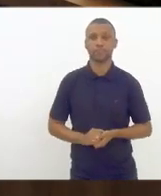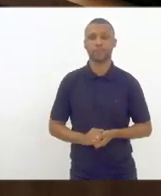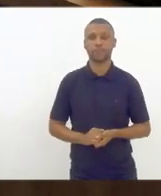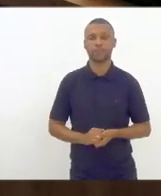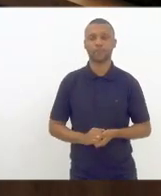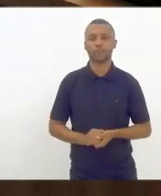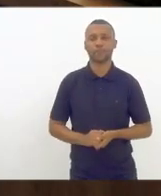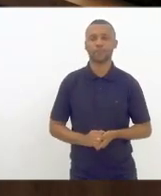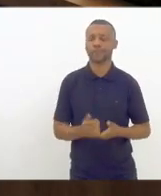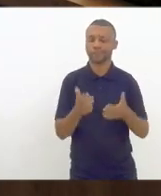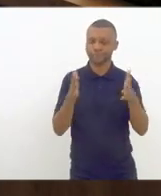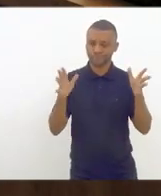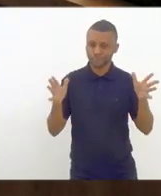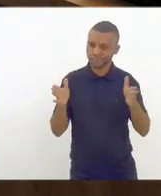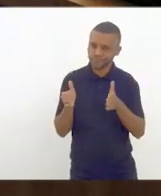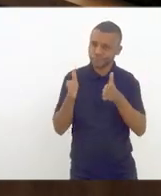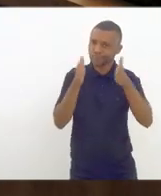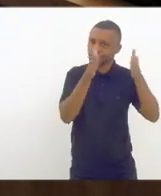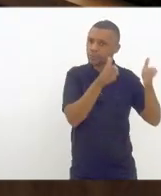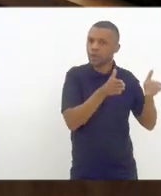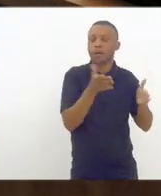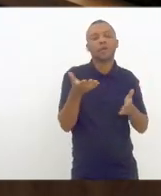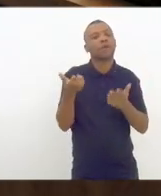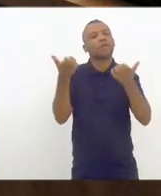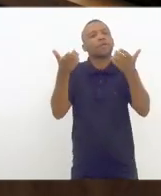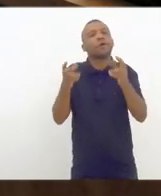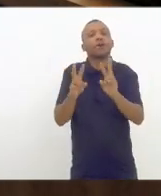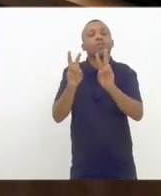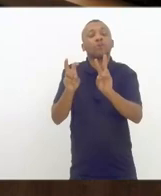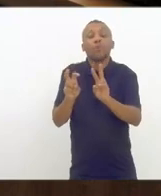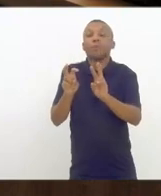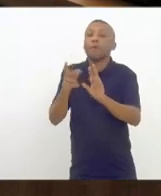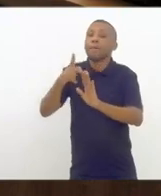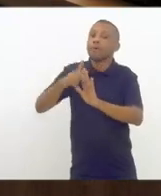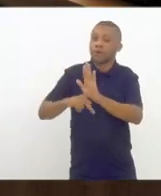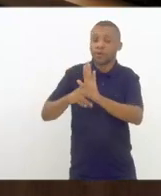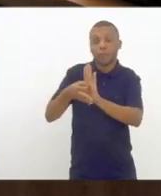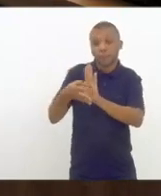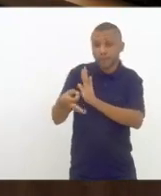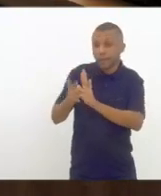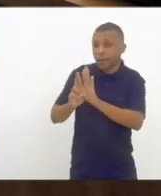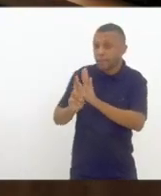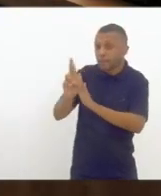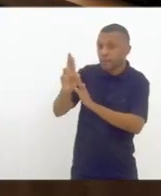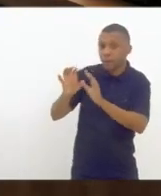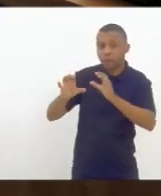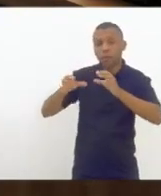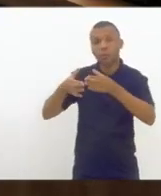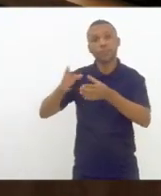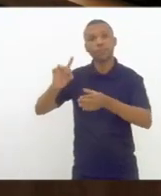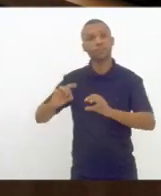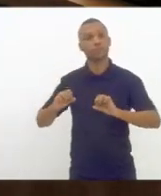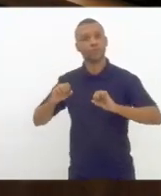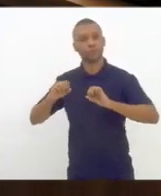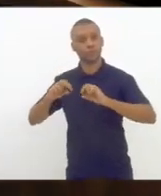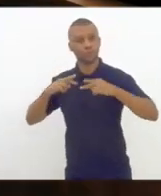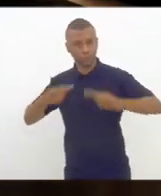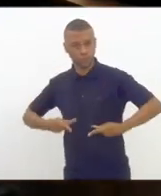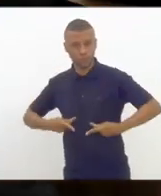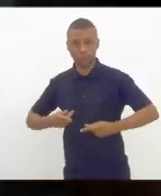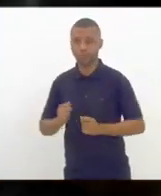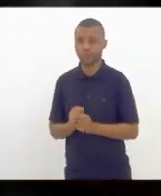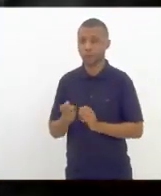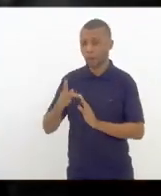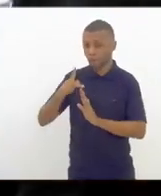Dito isso aqui, queria falar sobre o projeto, dar o parecer da Comissão de Direitos Humanos, um projeto que foi construído